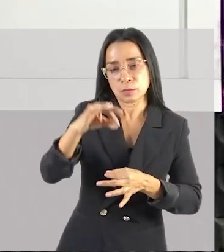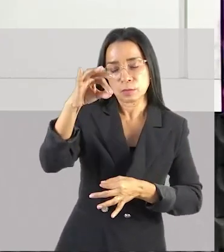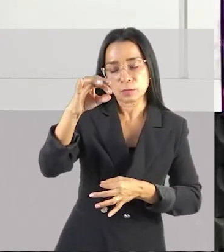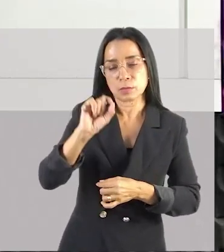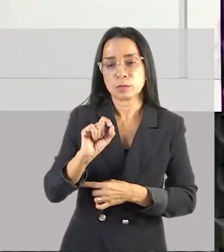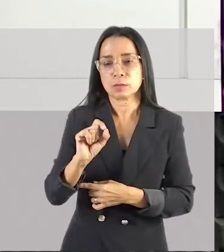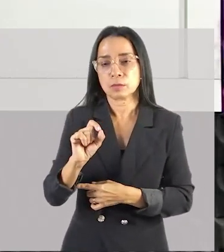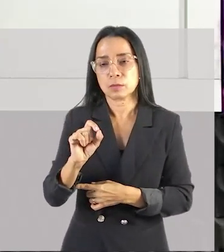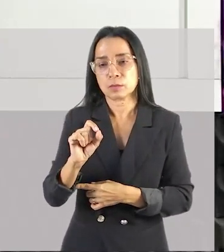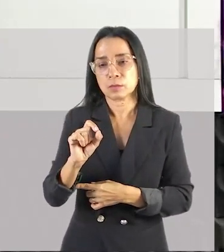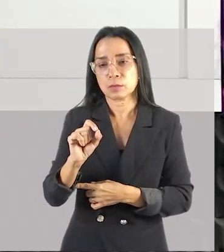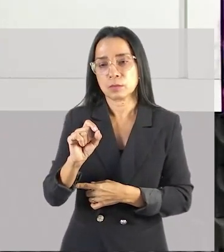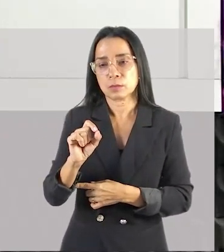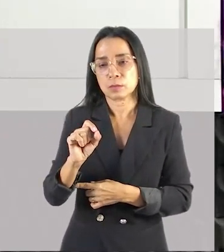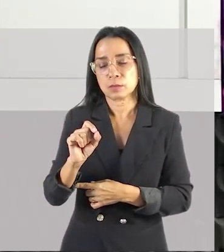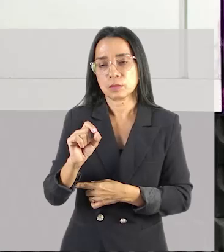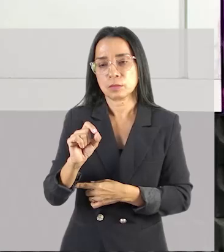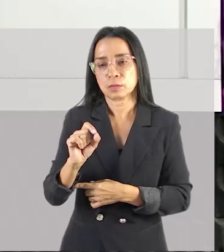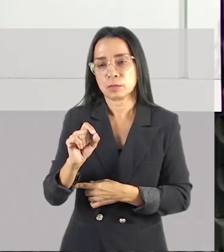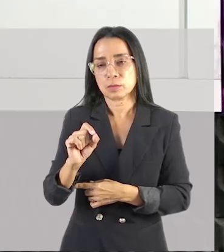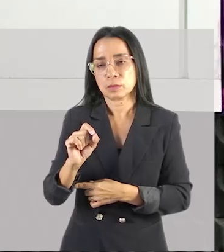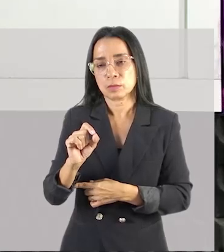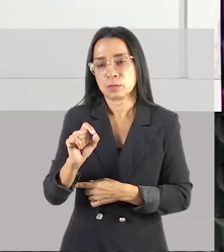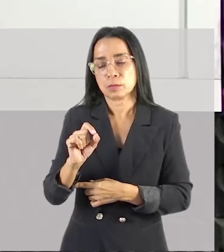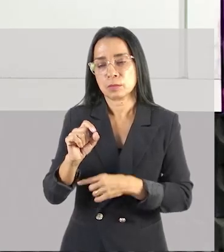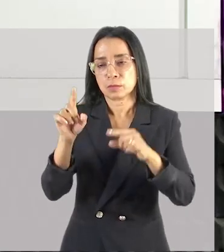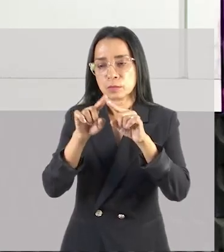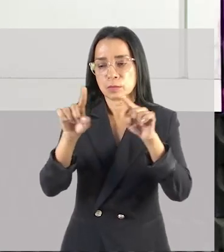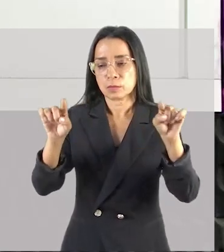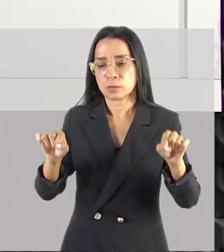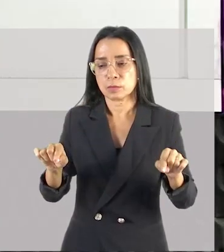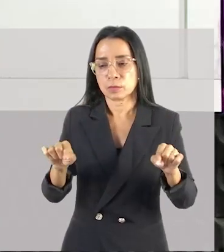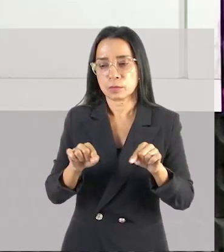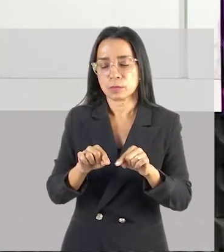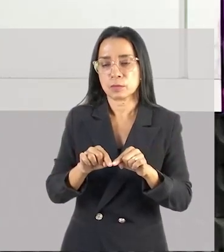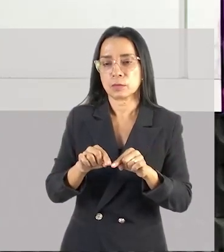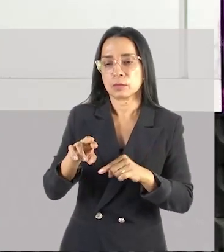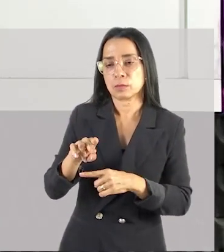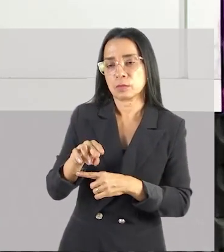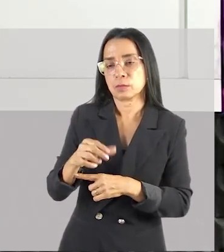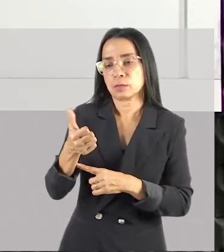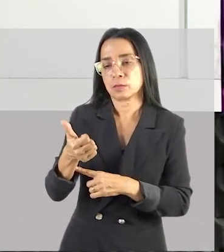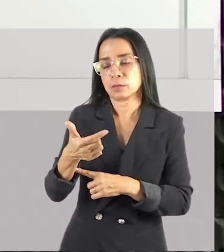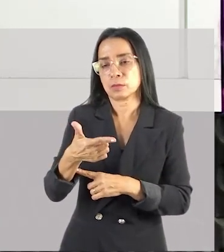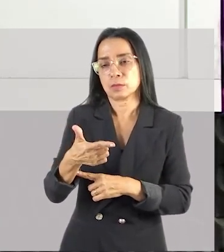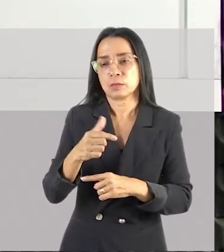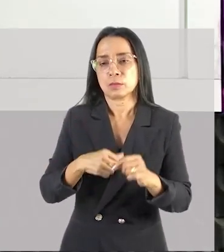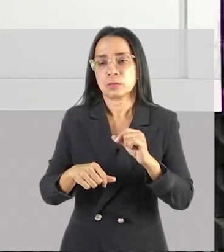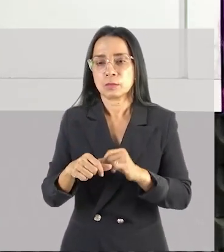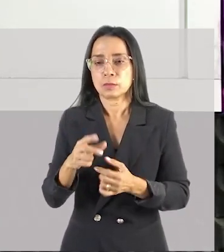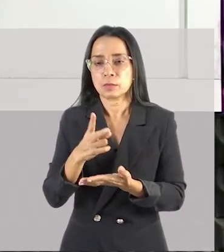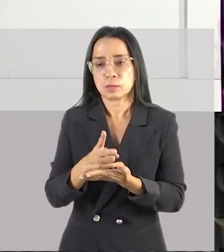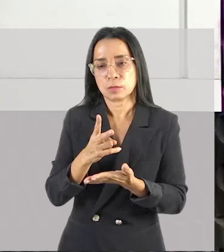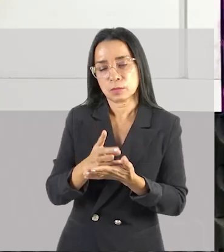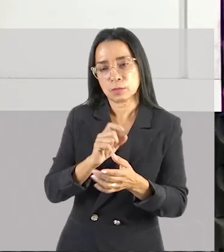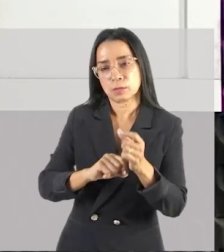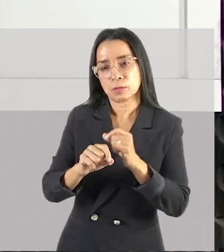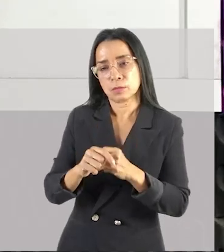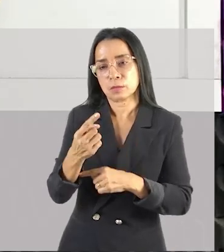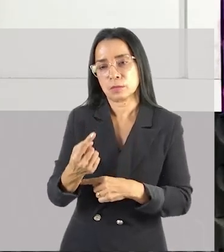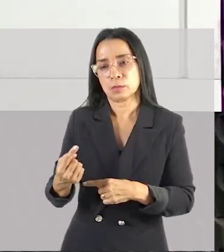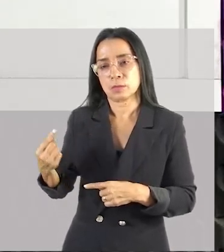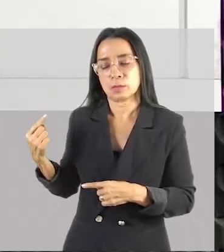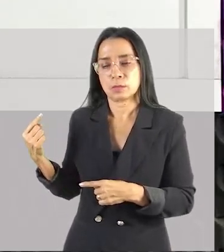ó, é justamente a altura do quadrado, ó, que vale 12. Ó. A altura sempre é um segmento perpendicular.